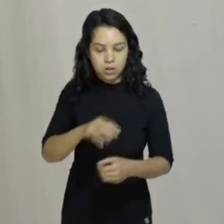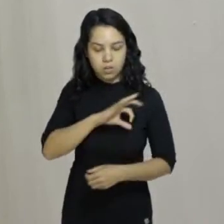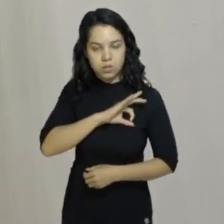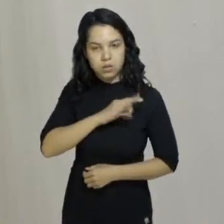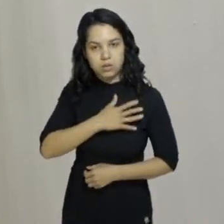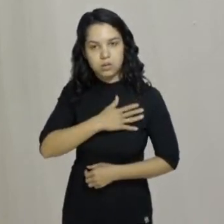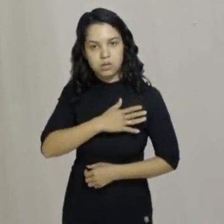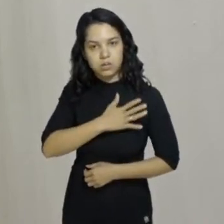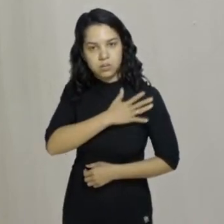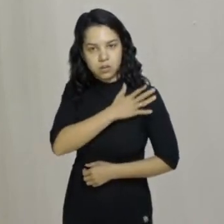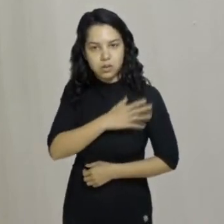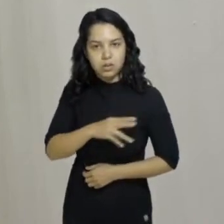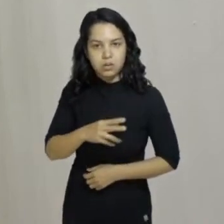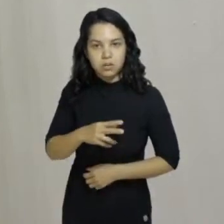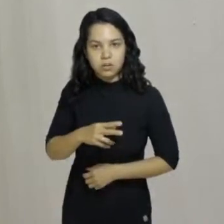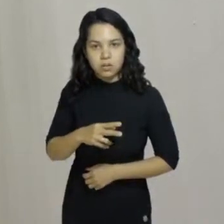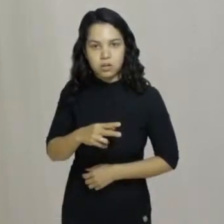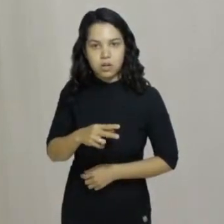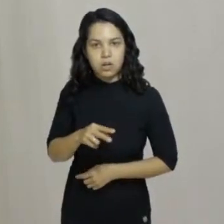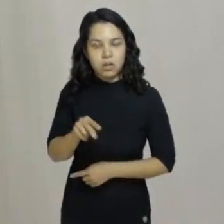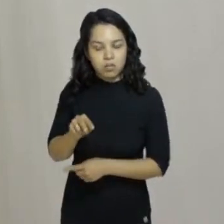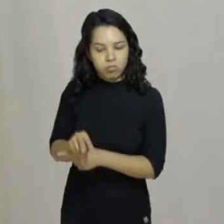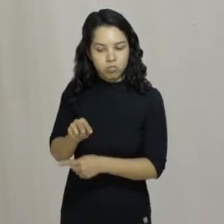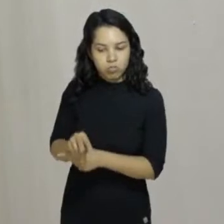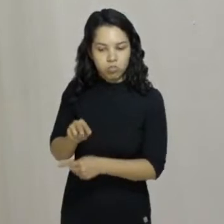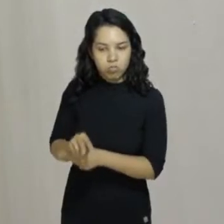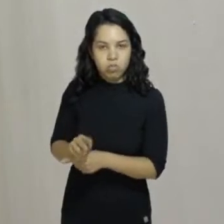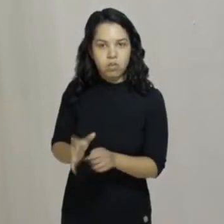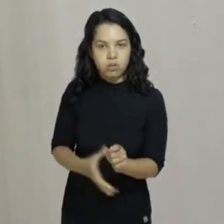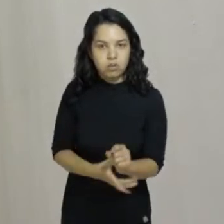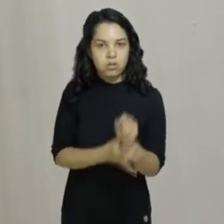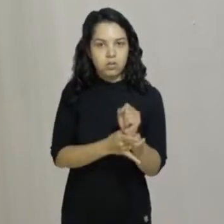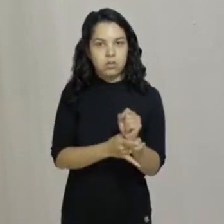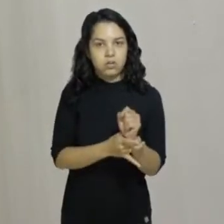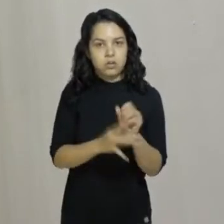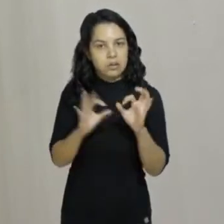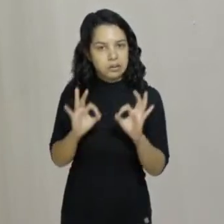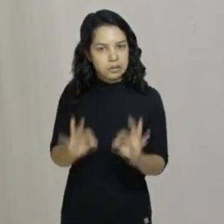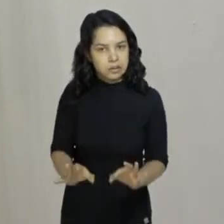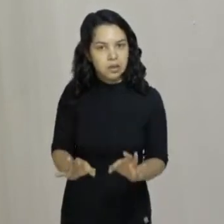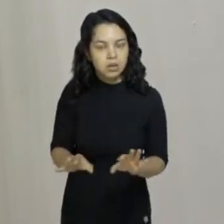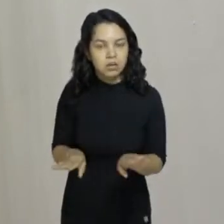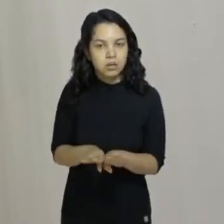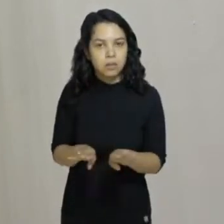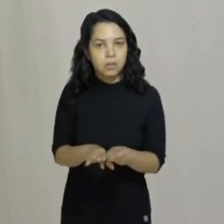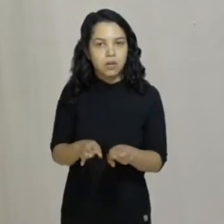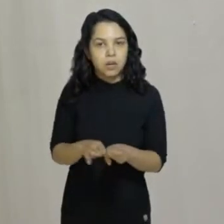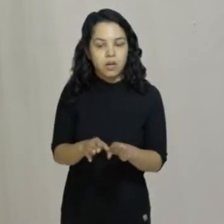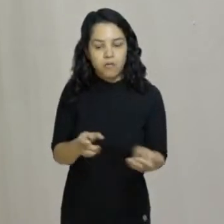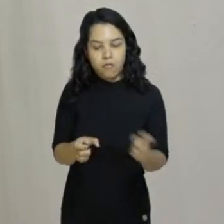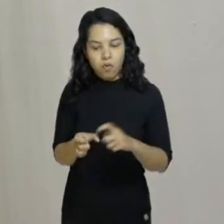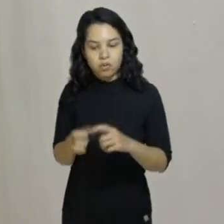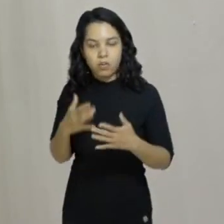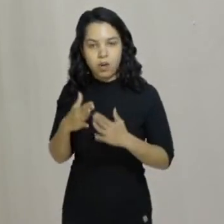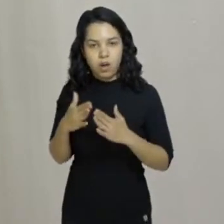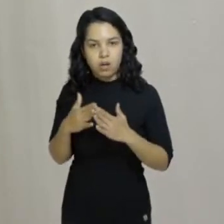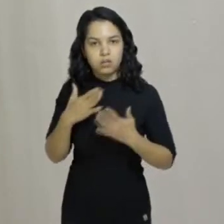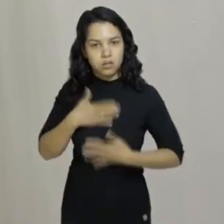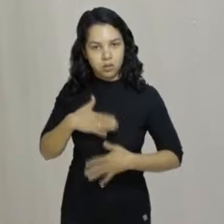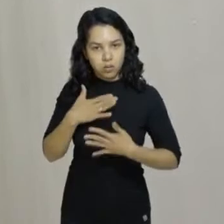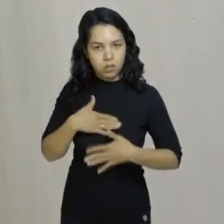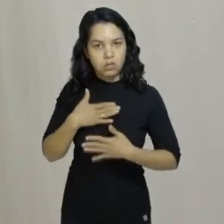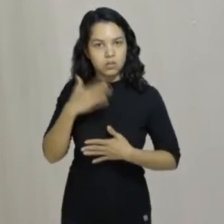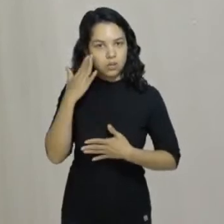ali era uma certeza de segurança e iam mais tranquilos para casa sabendo que a guarda municipal